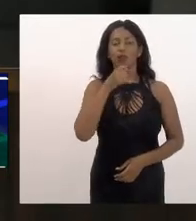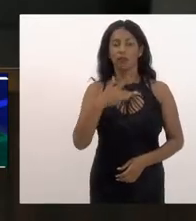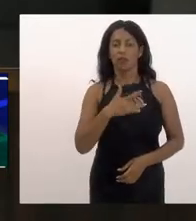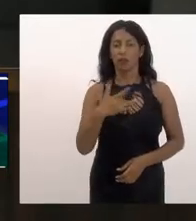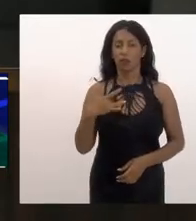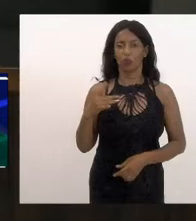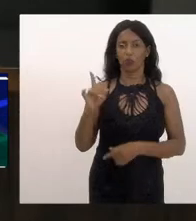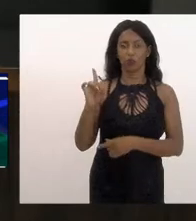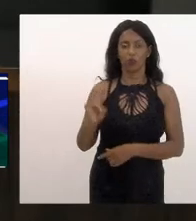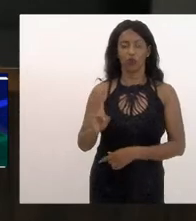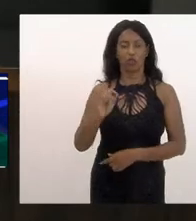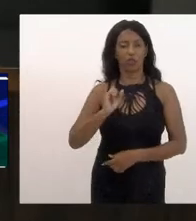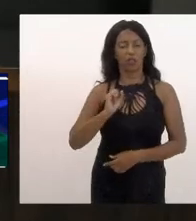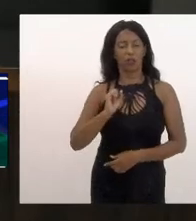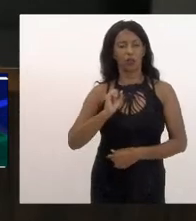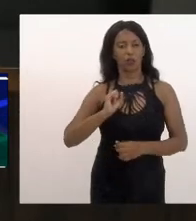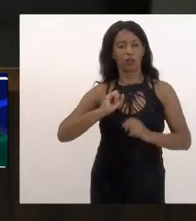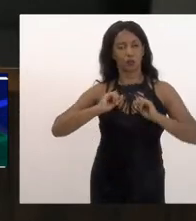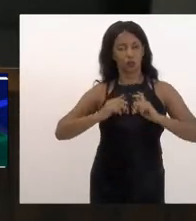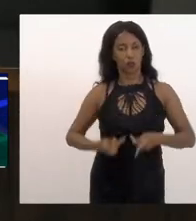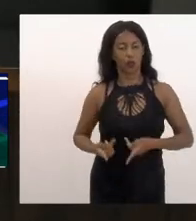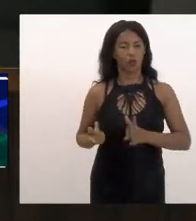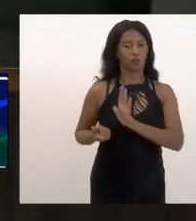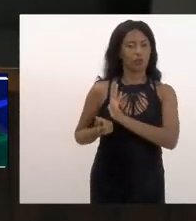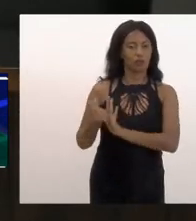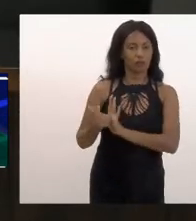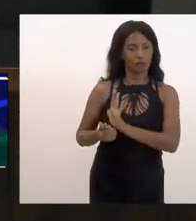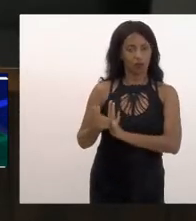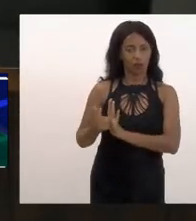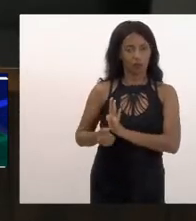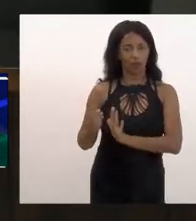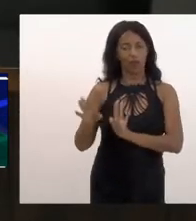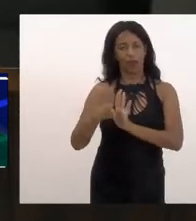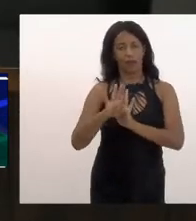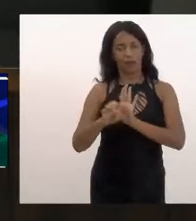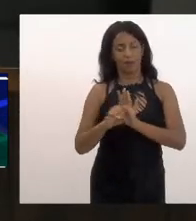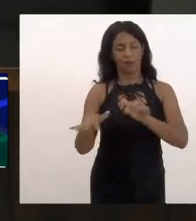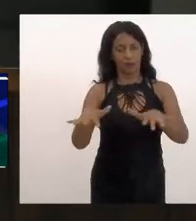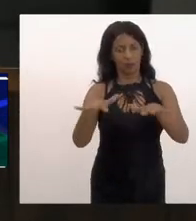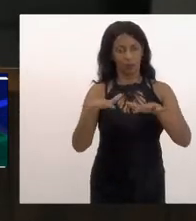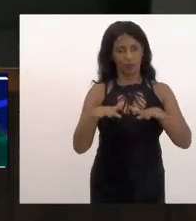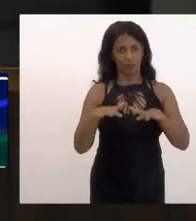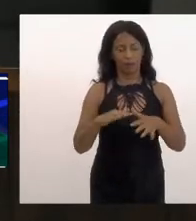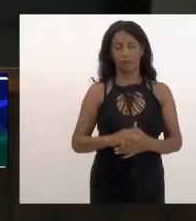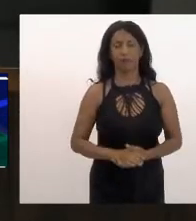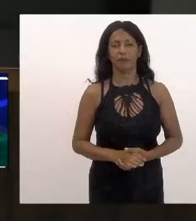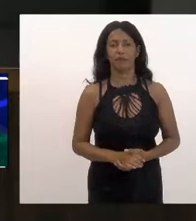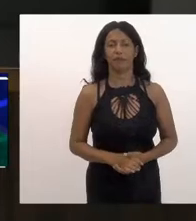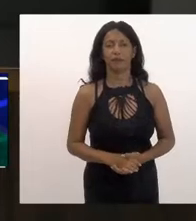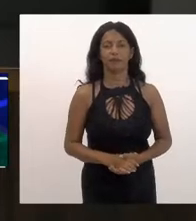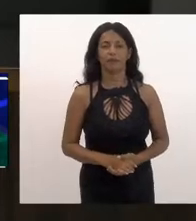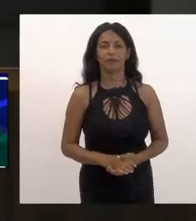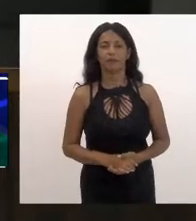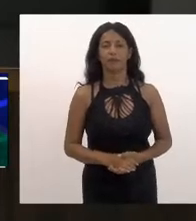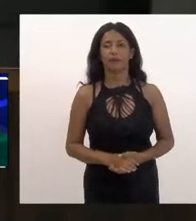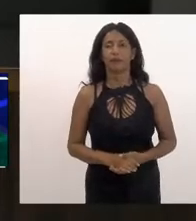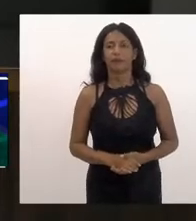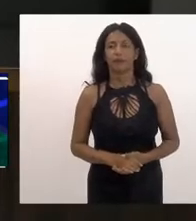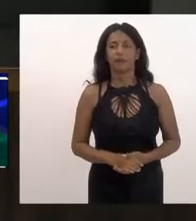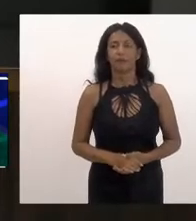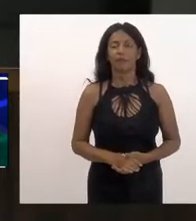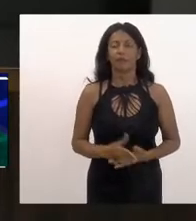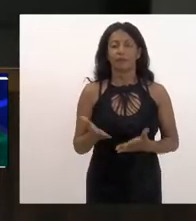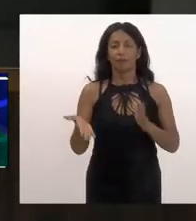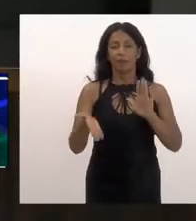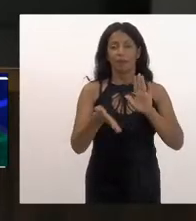Saúde, Defesa dos Direitos Humanos e Cidadania e de Orçamento, as emendas de plenário. Para